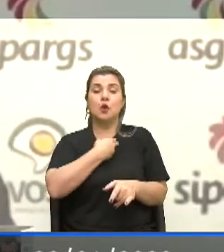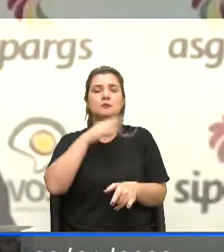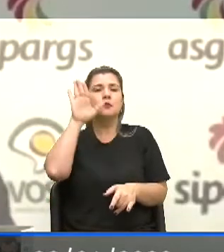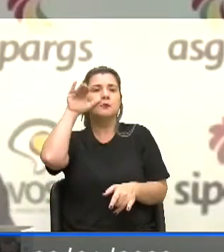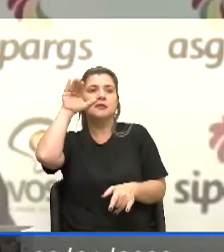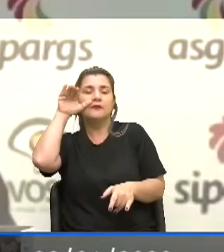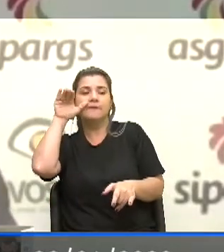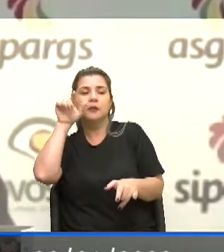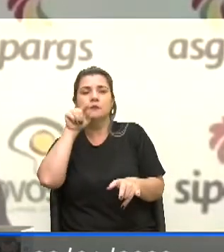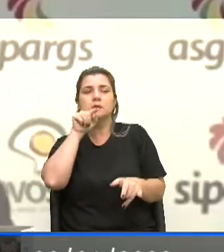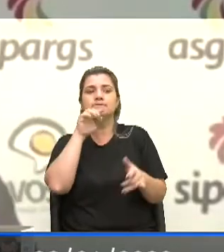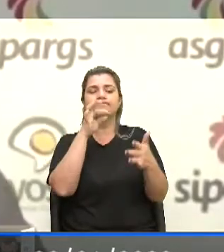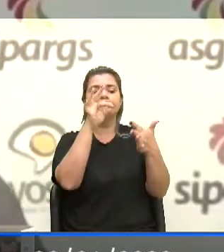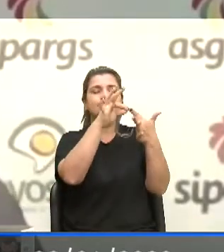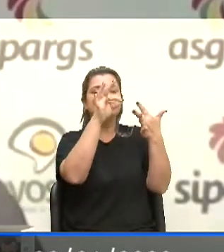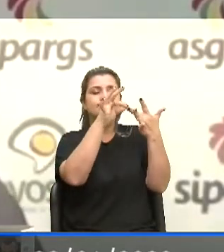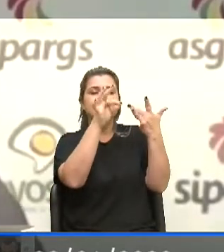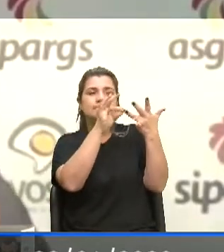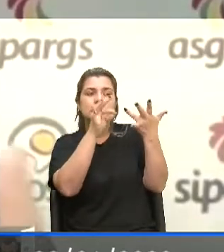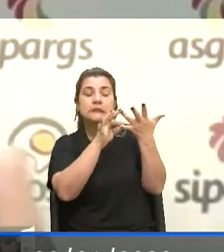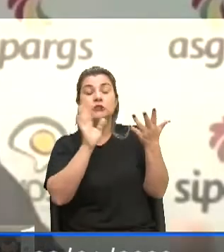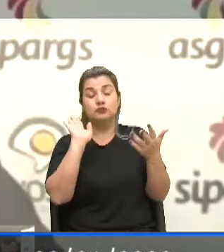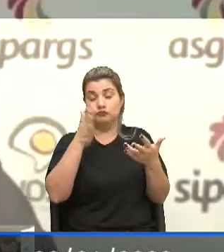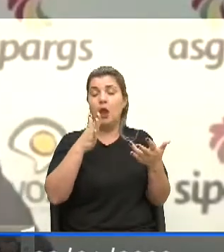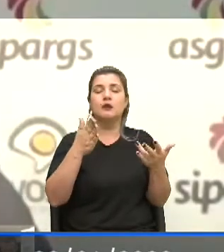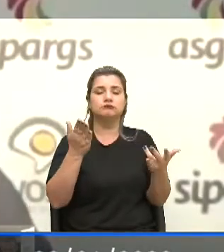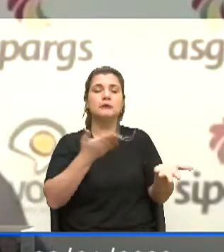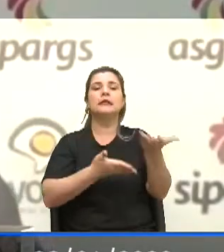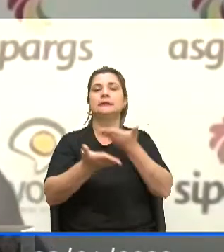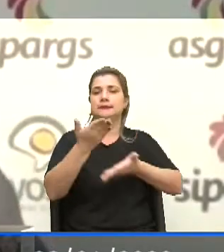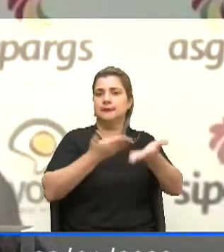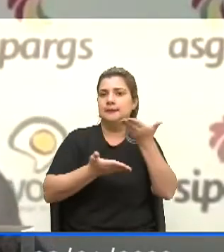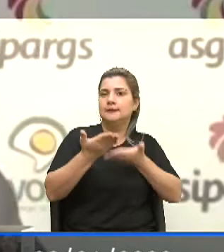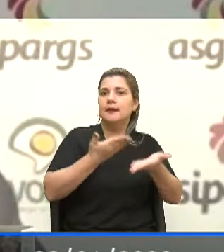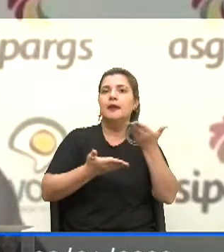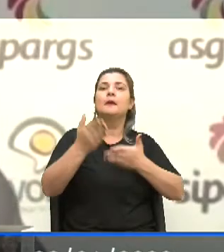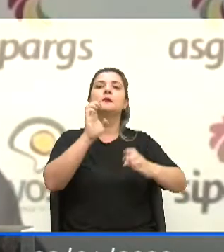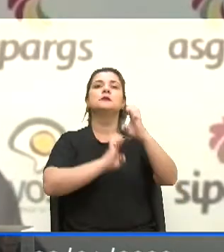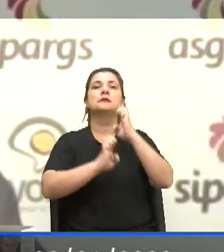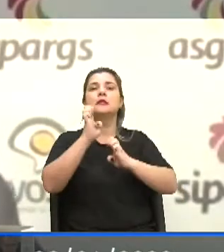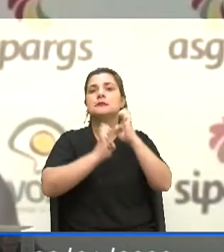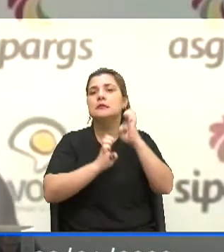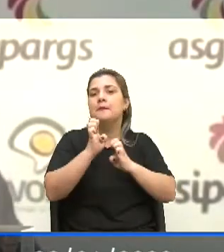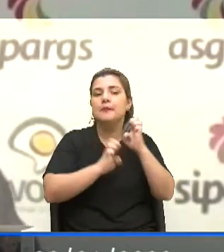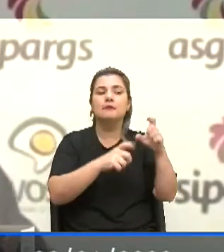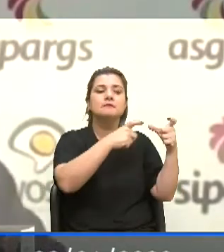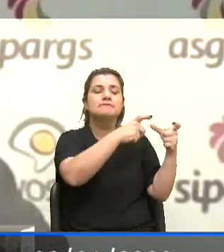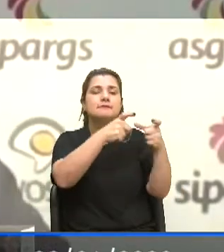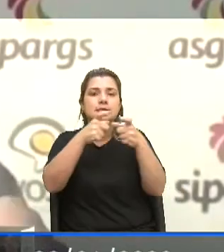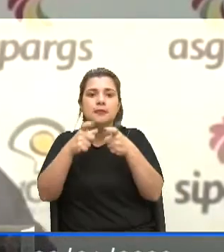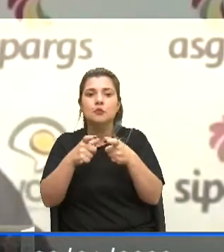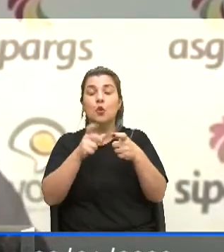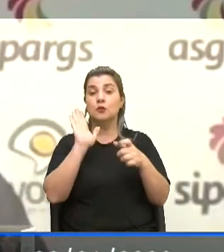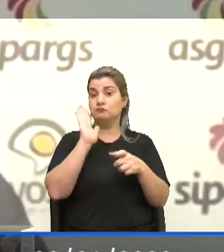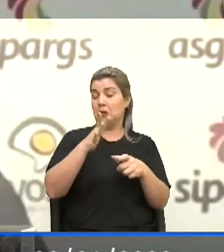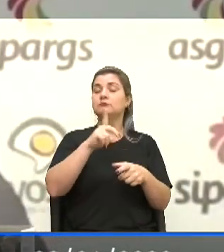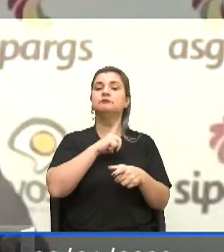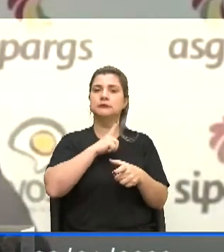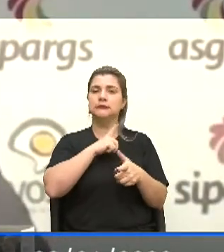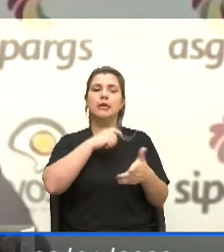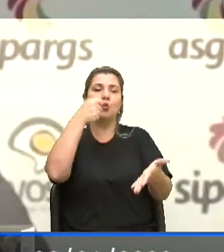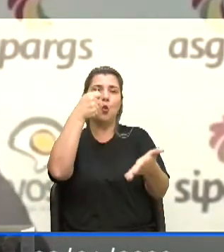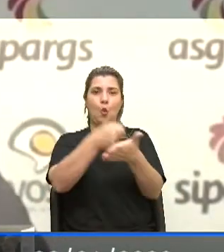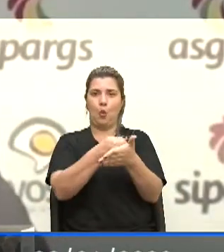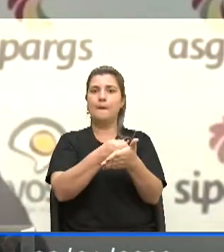pontos que realmente nós já estamos atendendo, todas as empresas do setor estão atendendo, já há um comprometimento